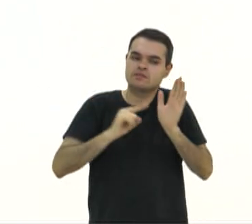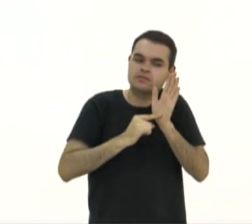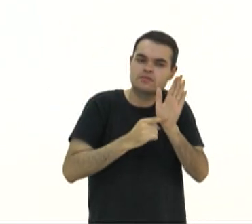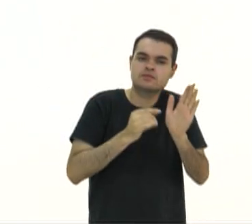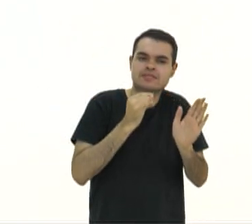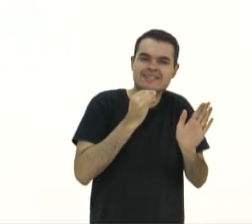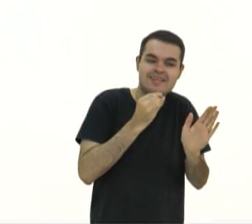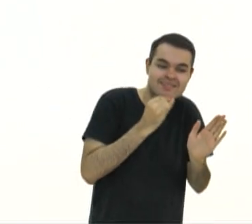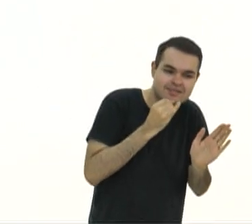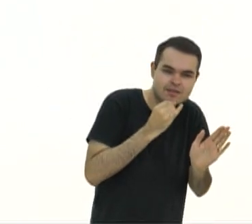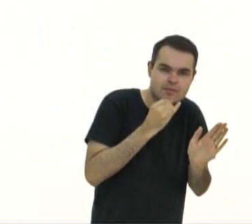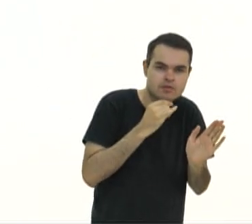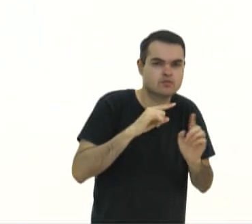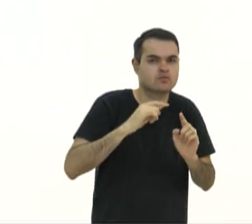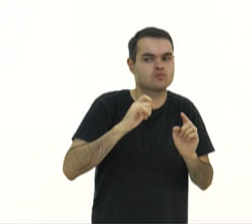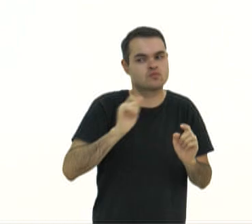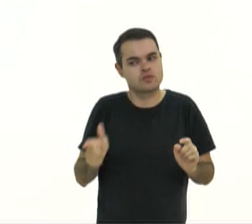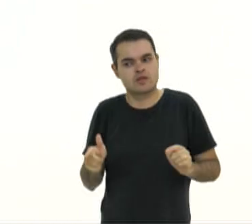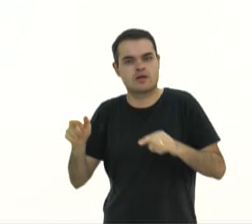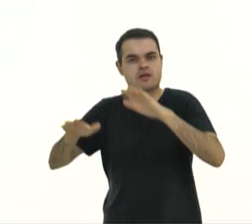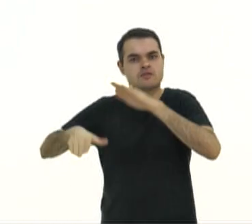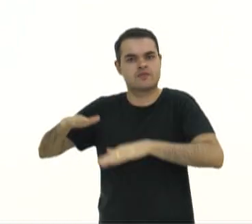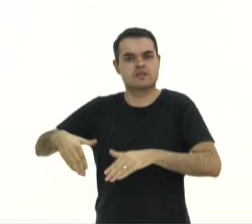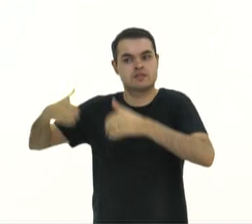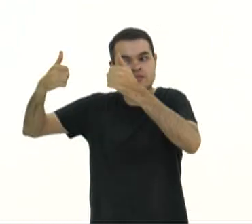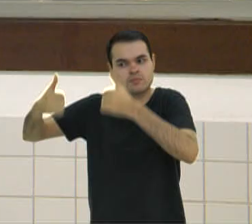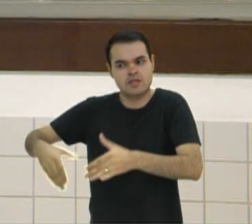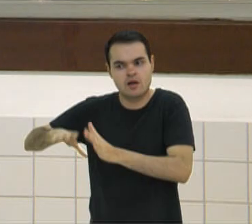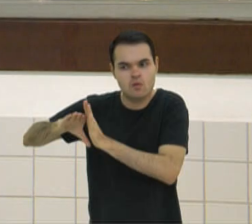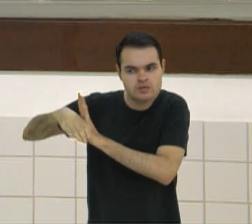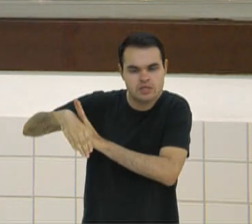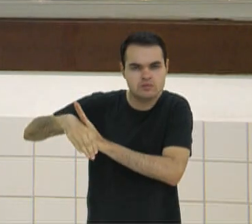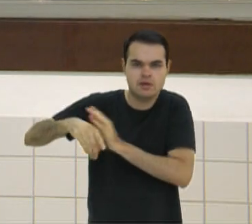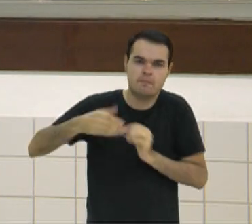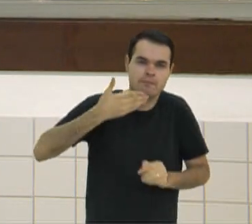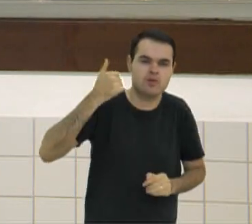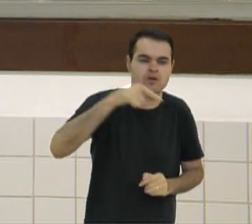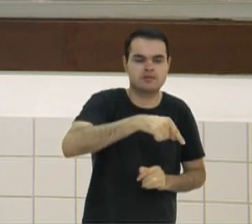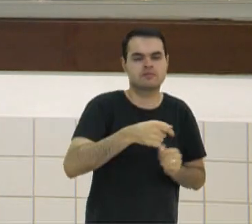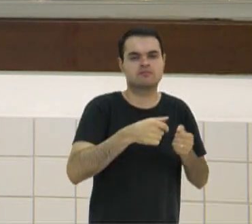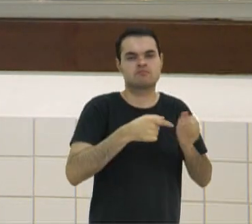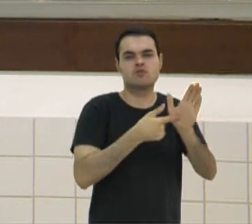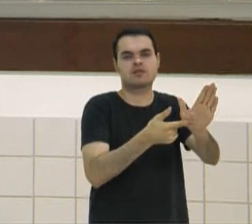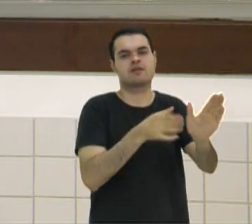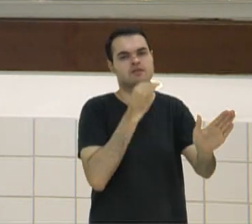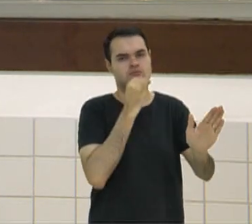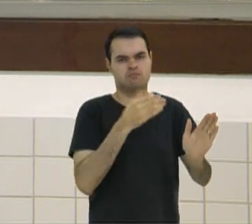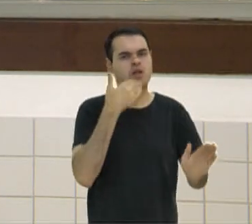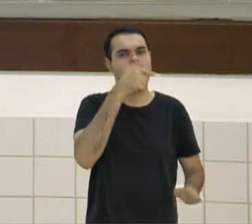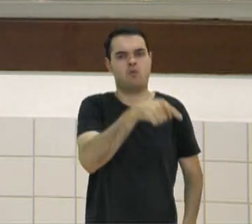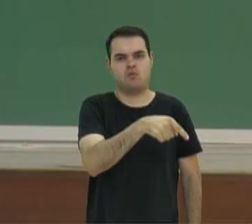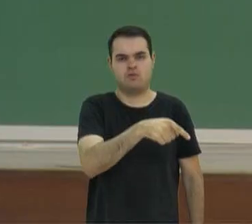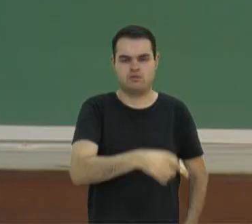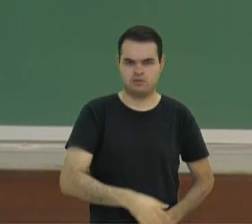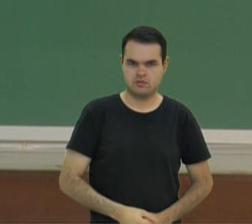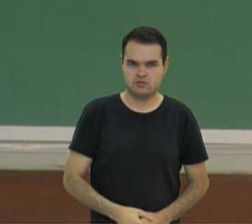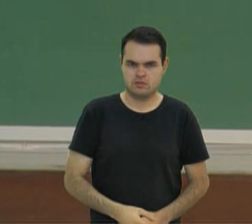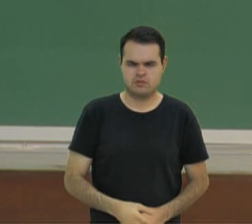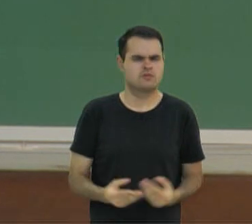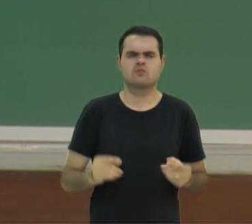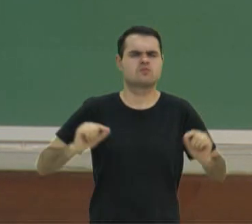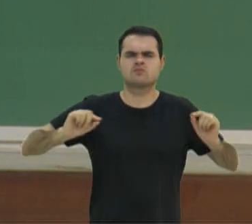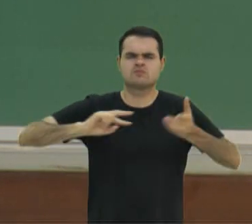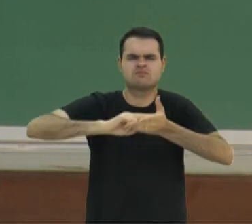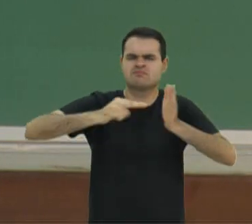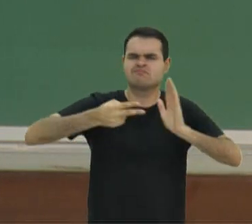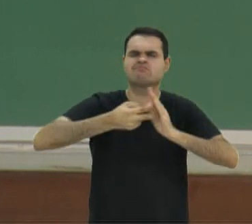que praticamente você conseguir conceituá-la, certo? Mas, afinal, né, o que seria essa energia